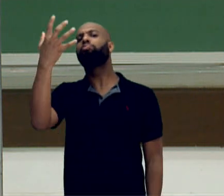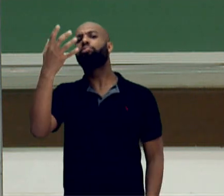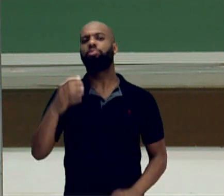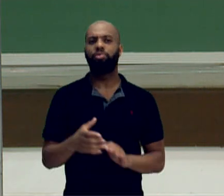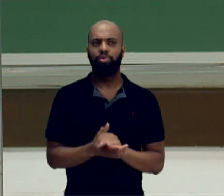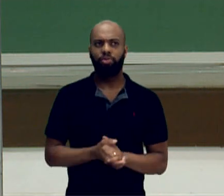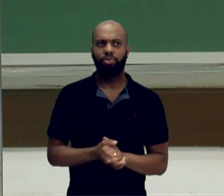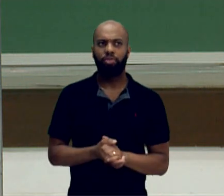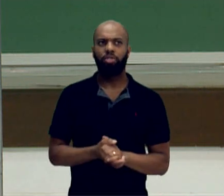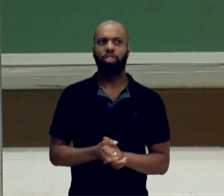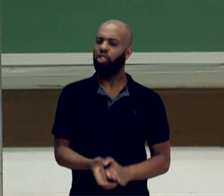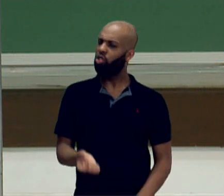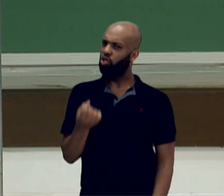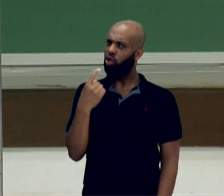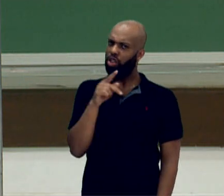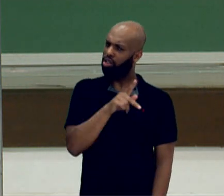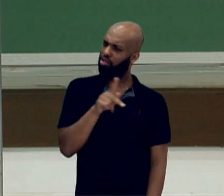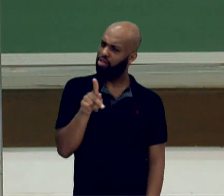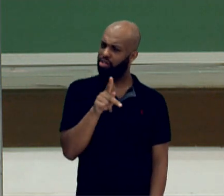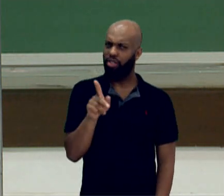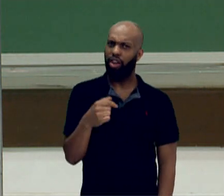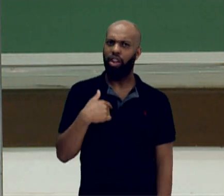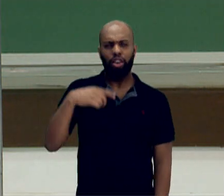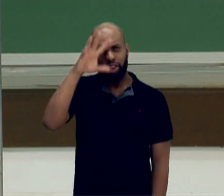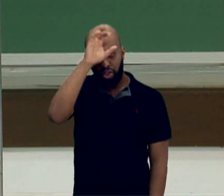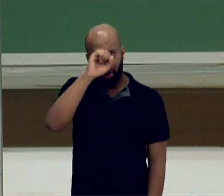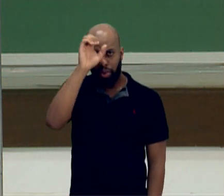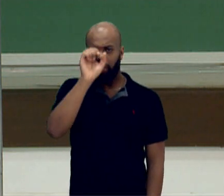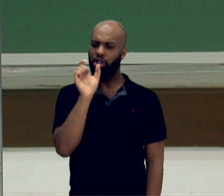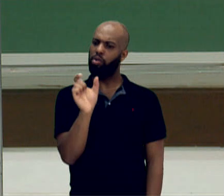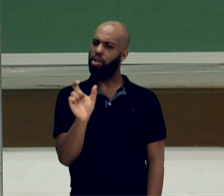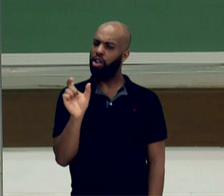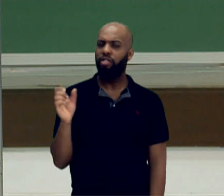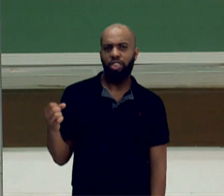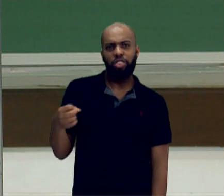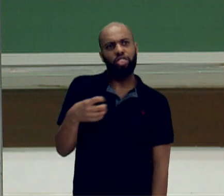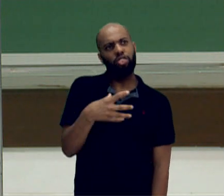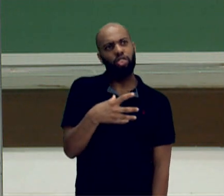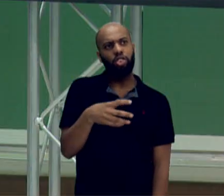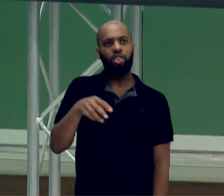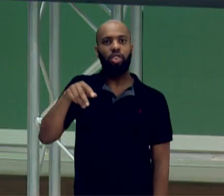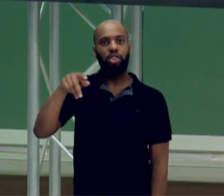aqui? Nossa, professora, eu aprendi uma palavra nova.